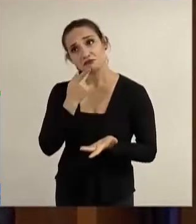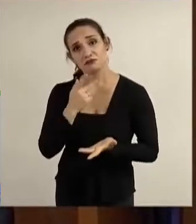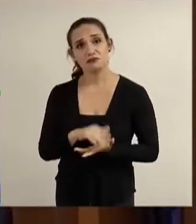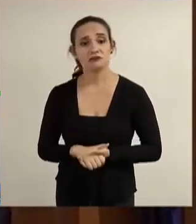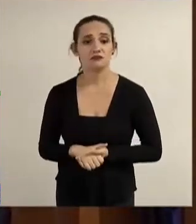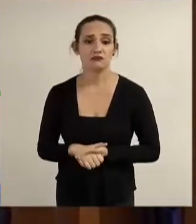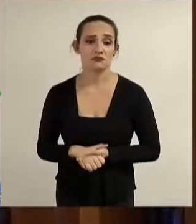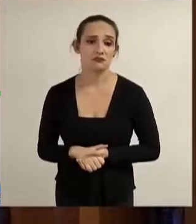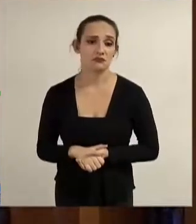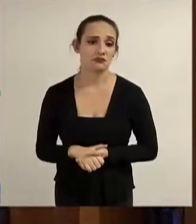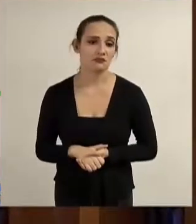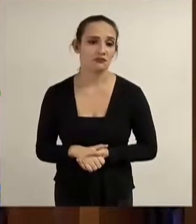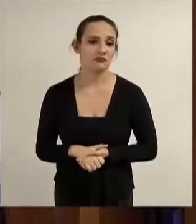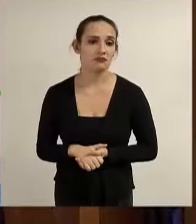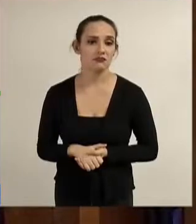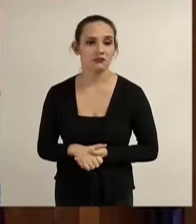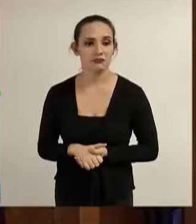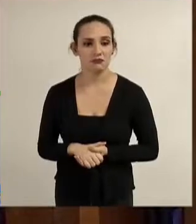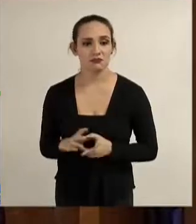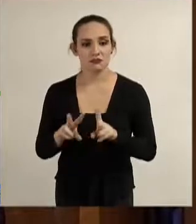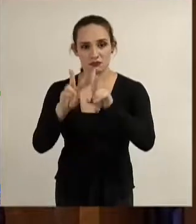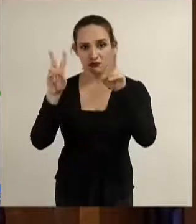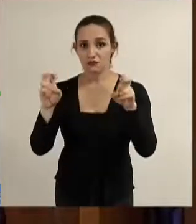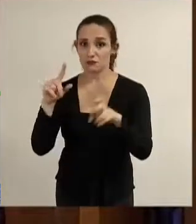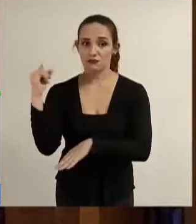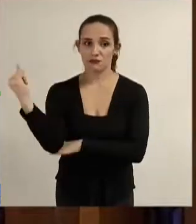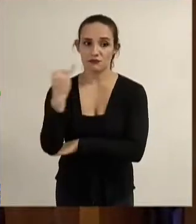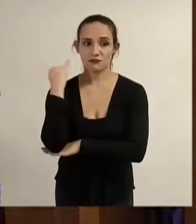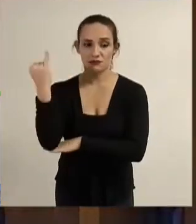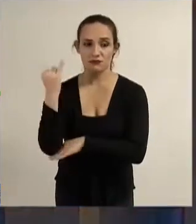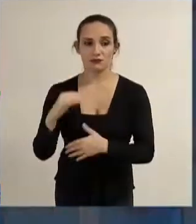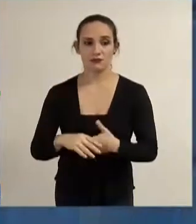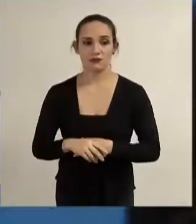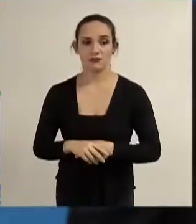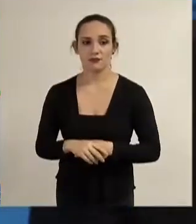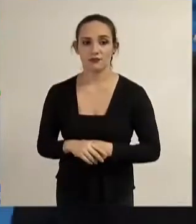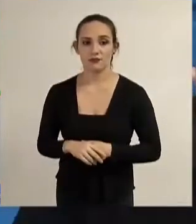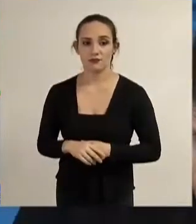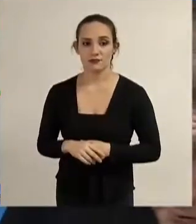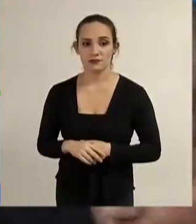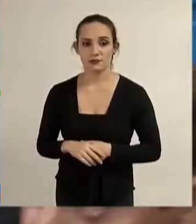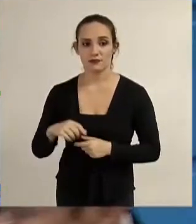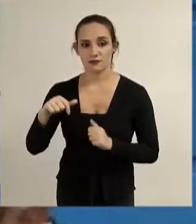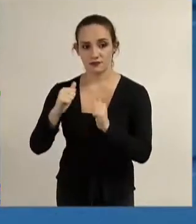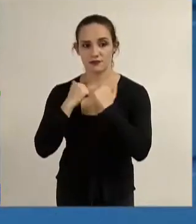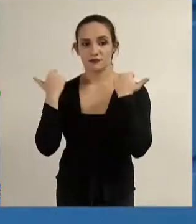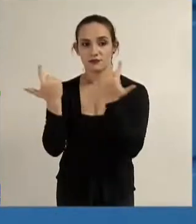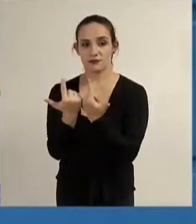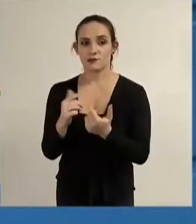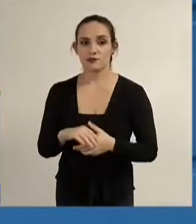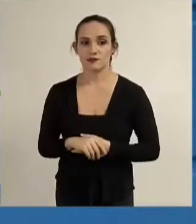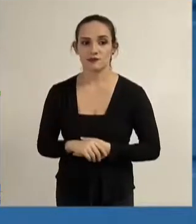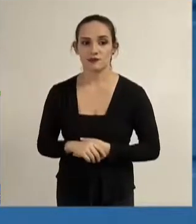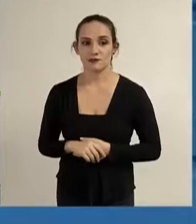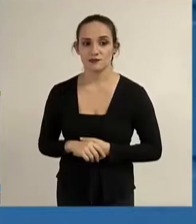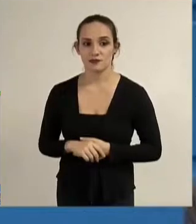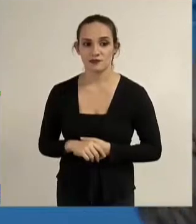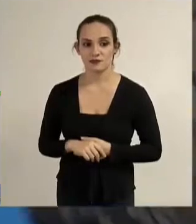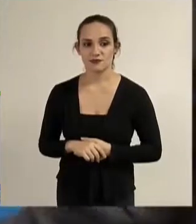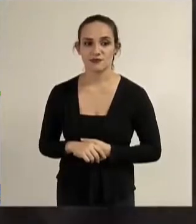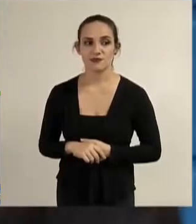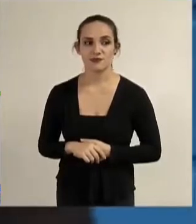trazer a abordagem desse tema tão importante à Assembleia Legislativa.